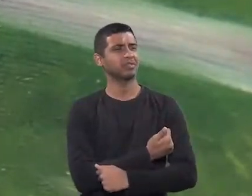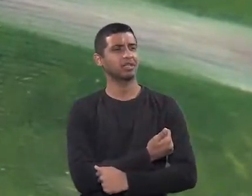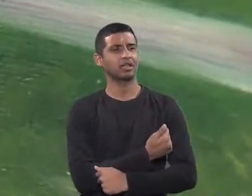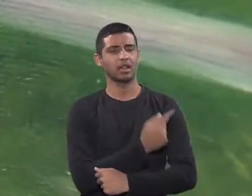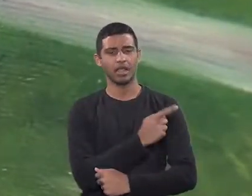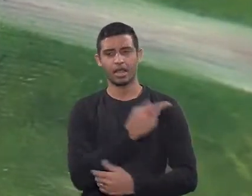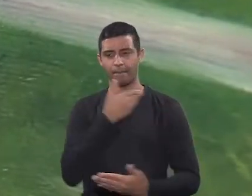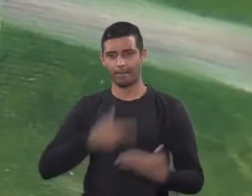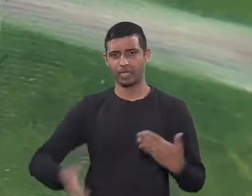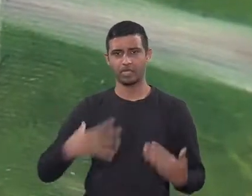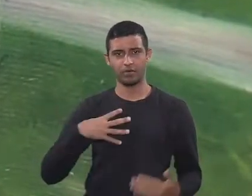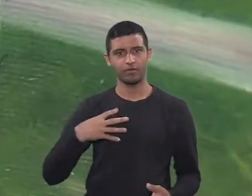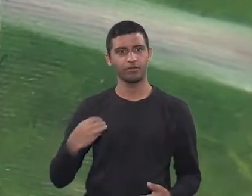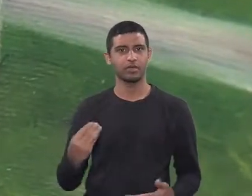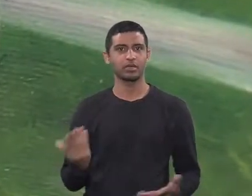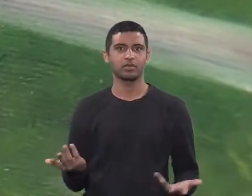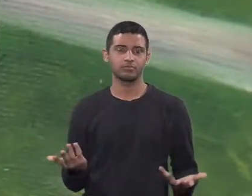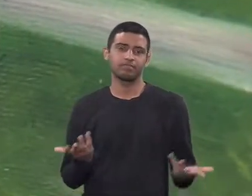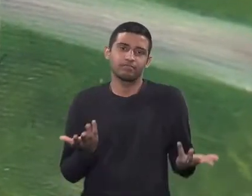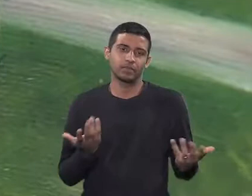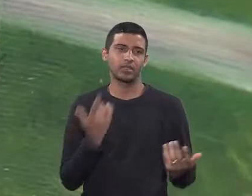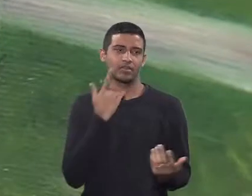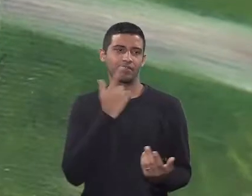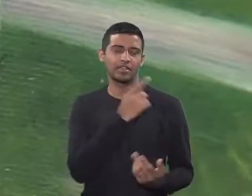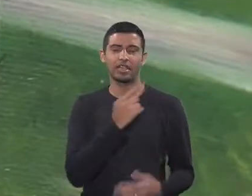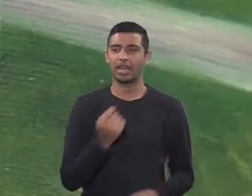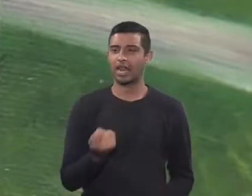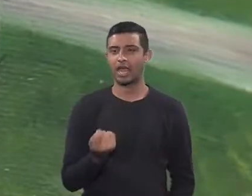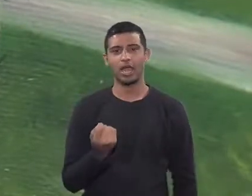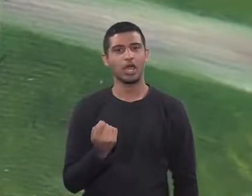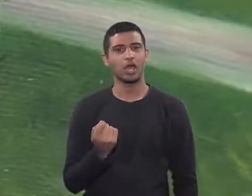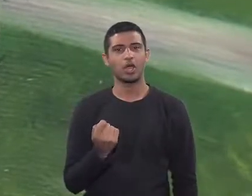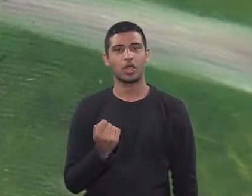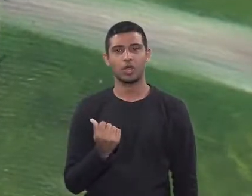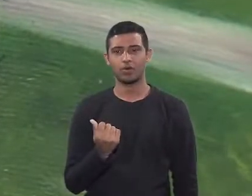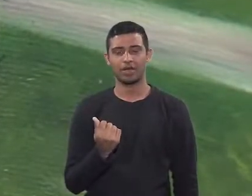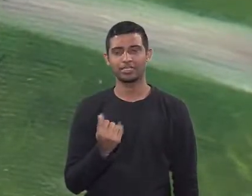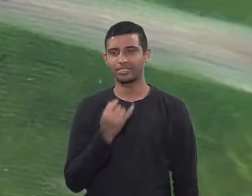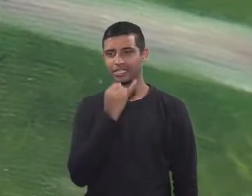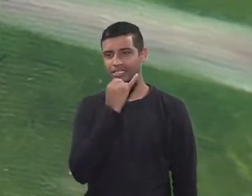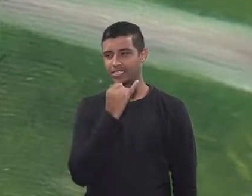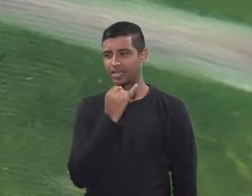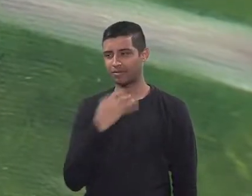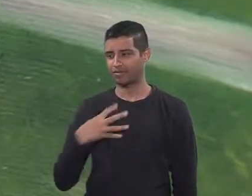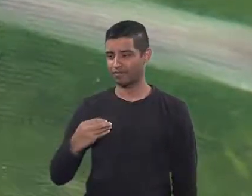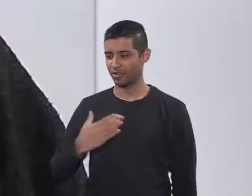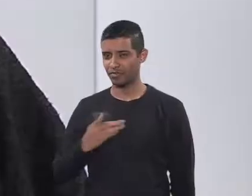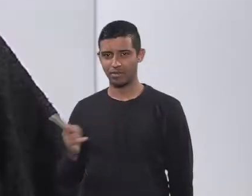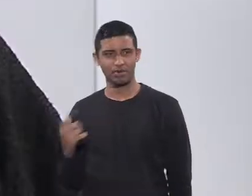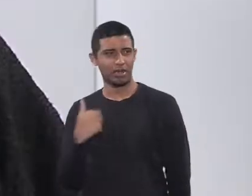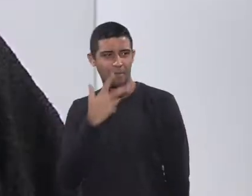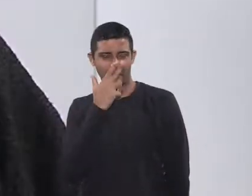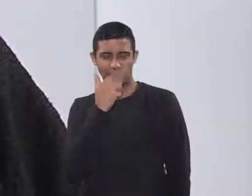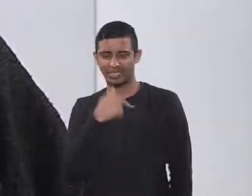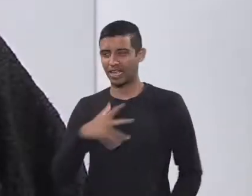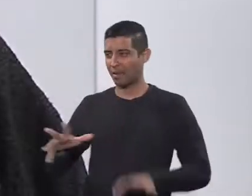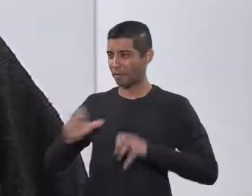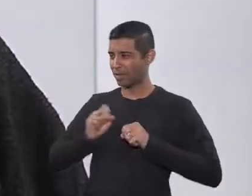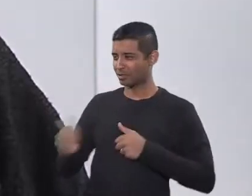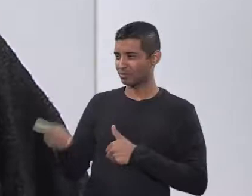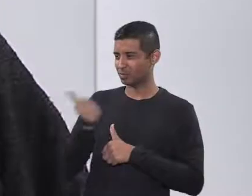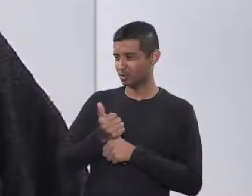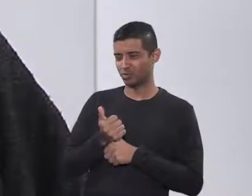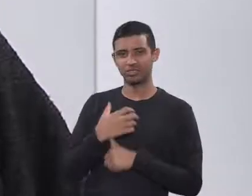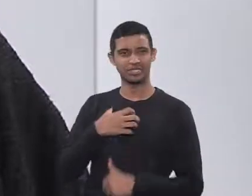perdido uma criança, então ela quase que substituiu o meu filho pelo filho dela, era uma pessoa assim